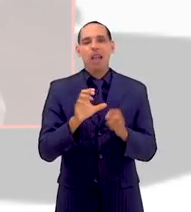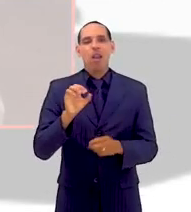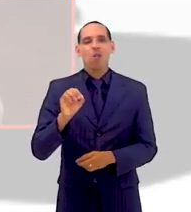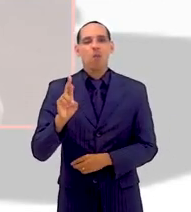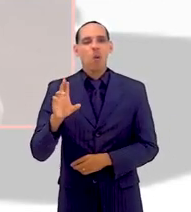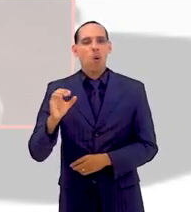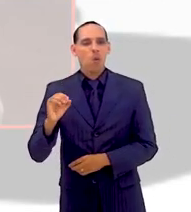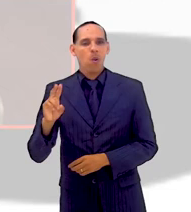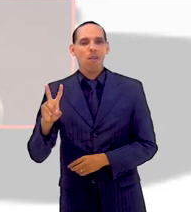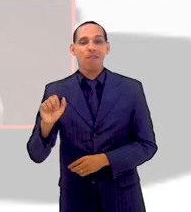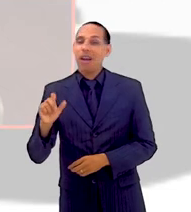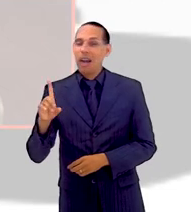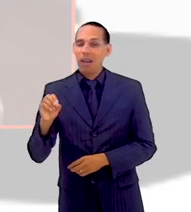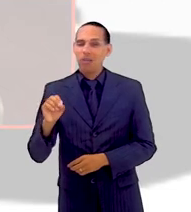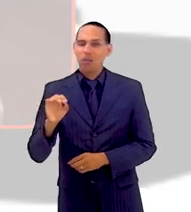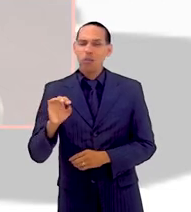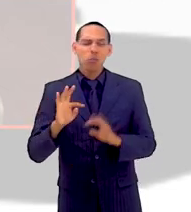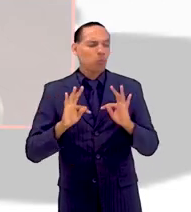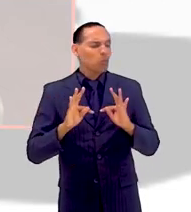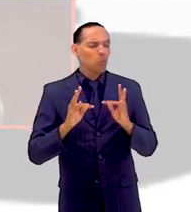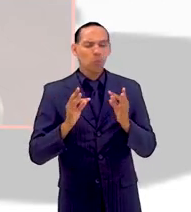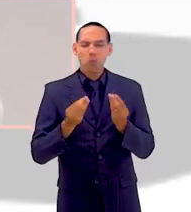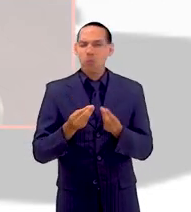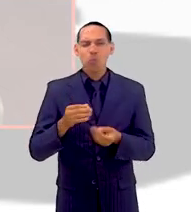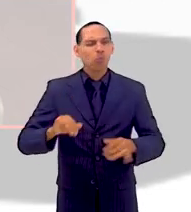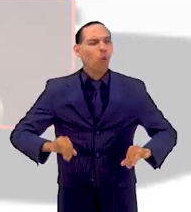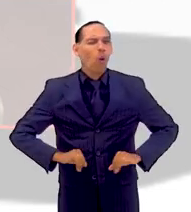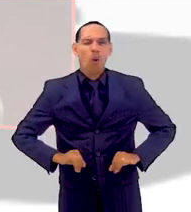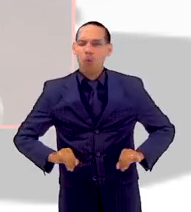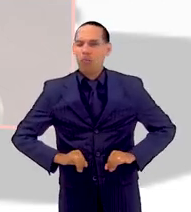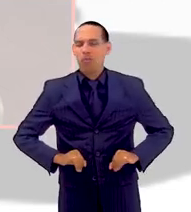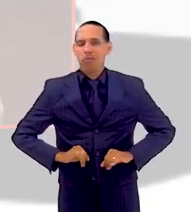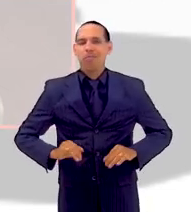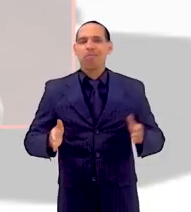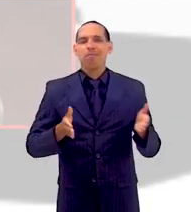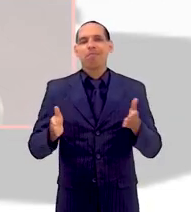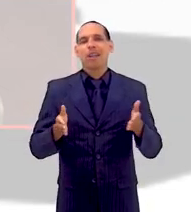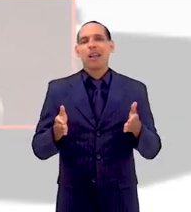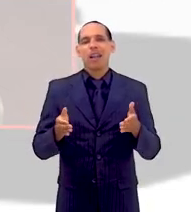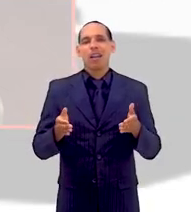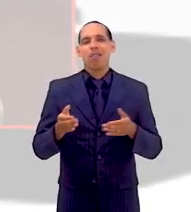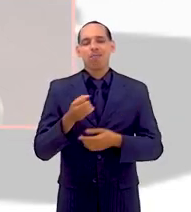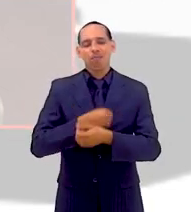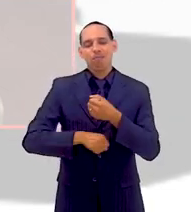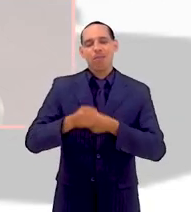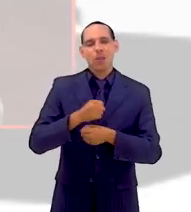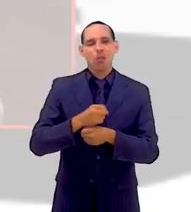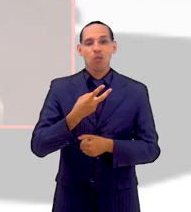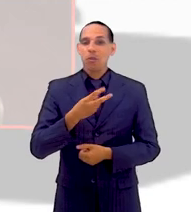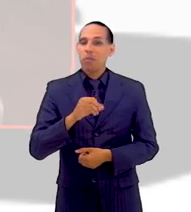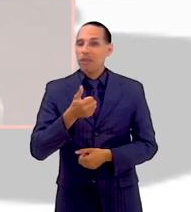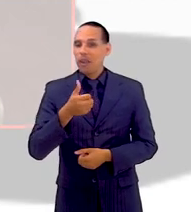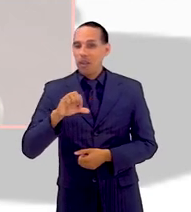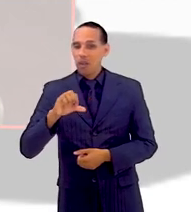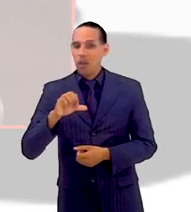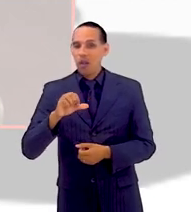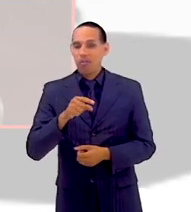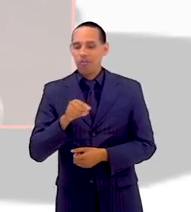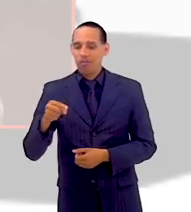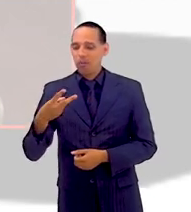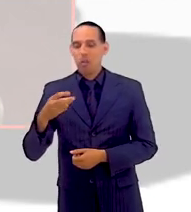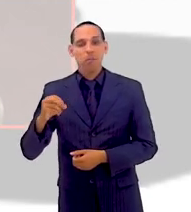do Pão de Açúcar. Todos esses atrativos turísticos sofreram muito, muito no ano de 2019 e também um pouco de